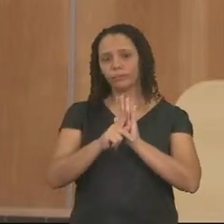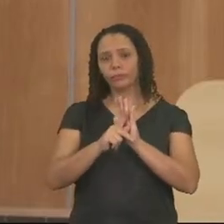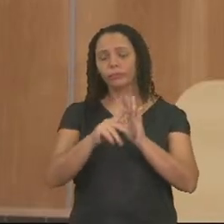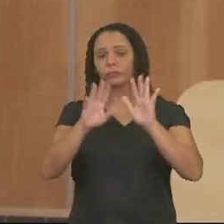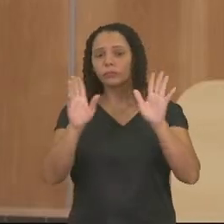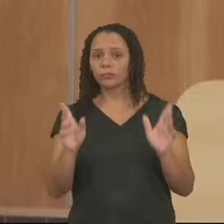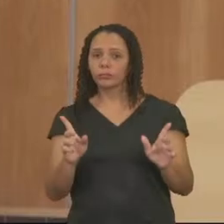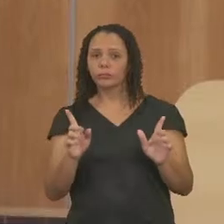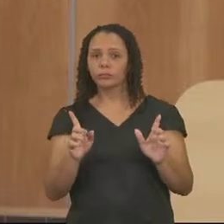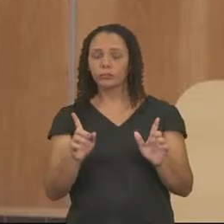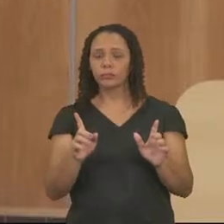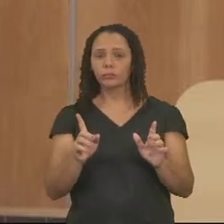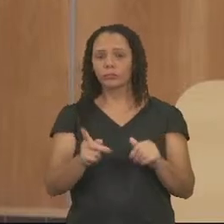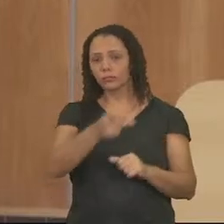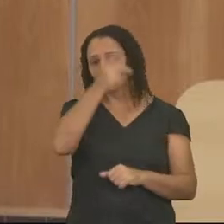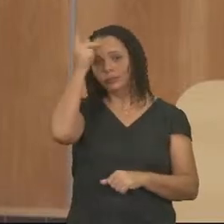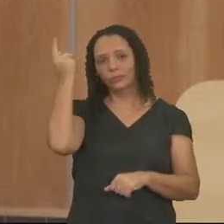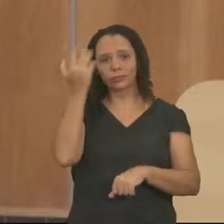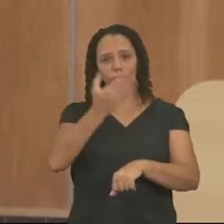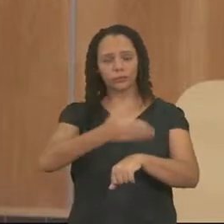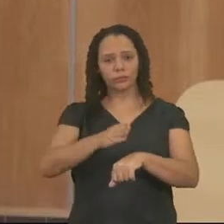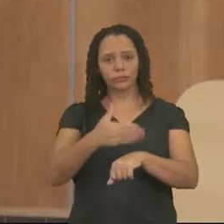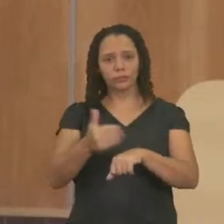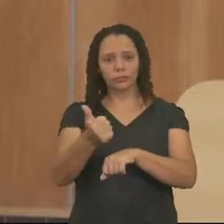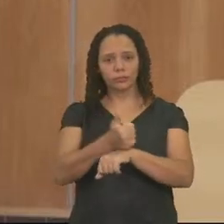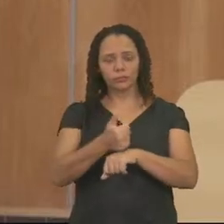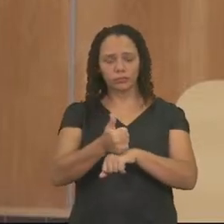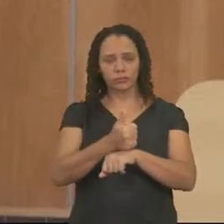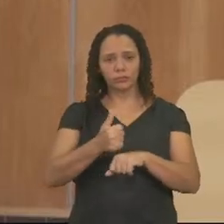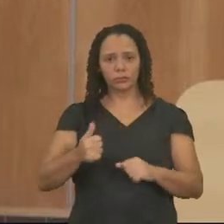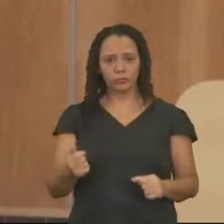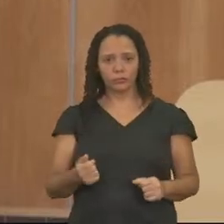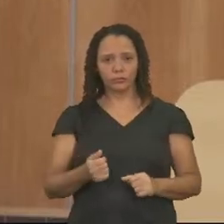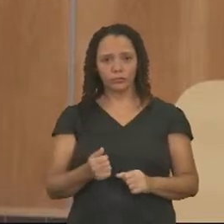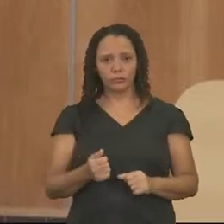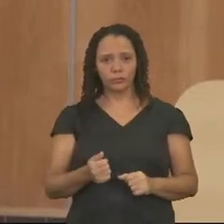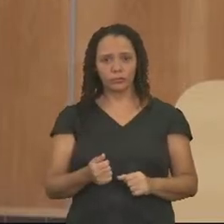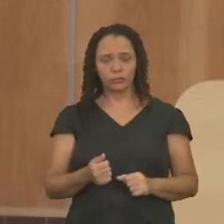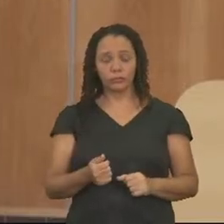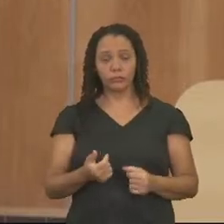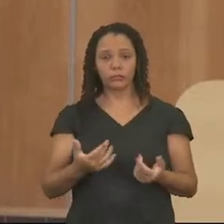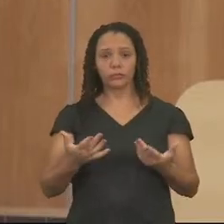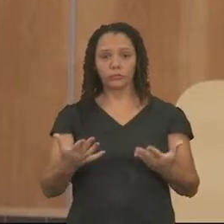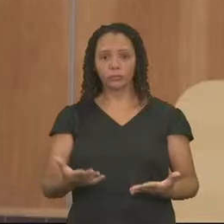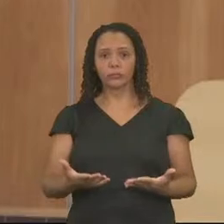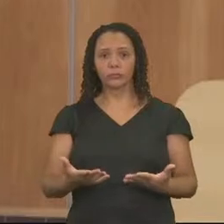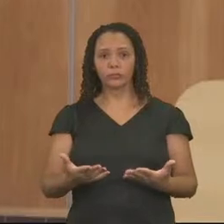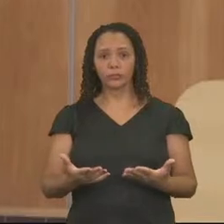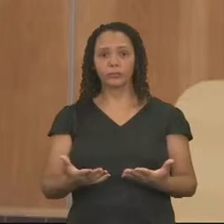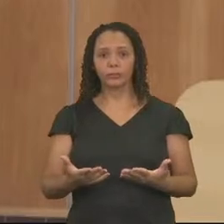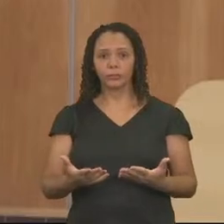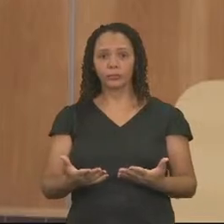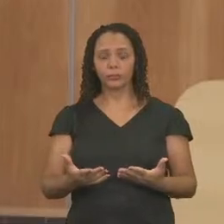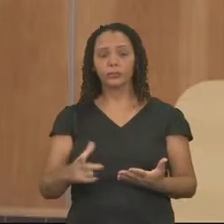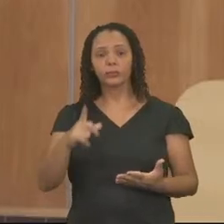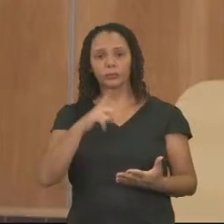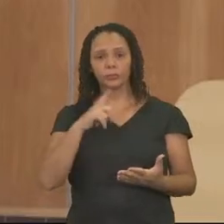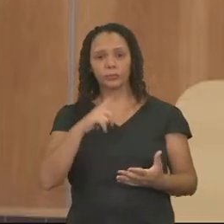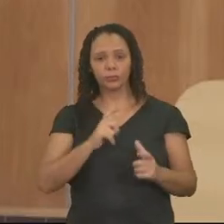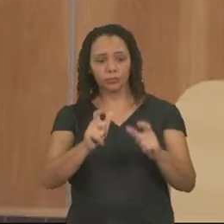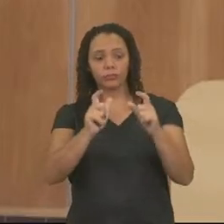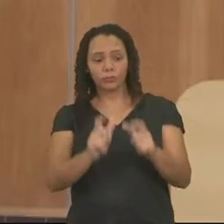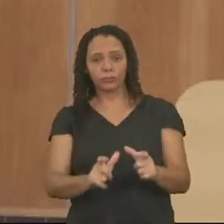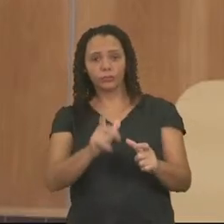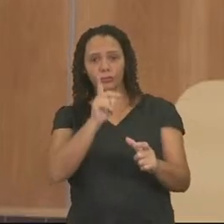Só que os treinadores que vai ter esse bebedores no